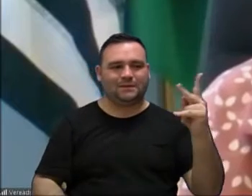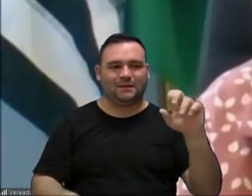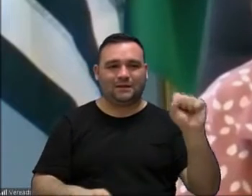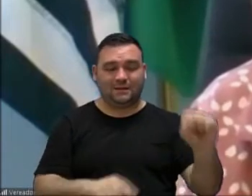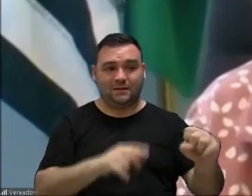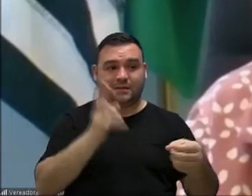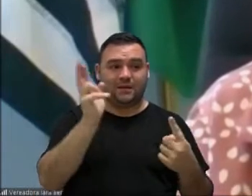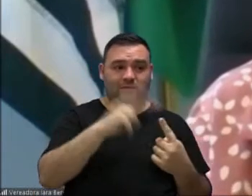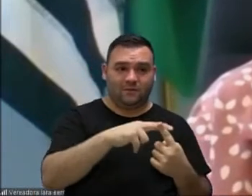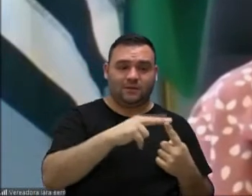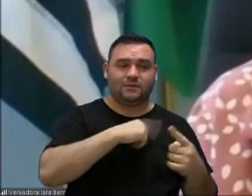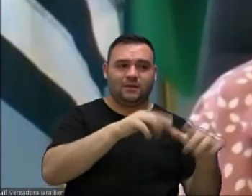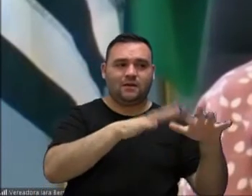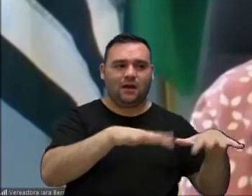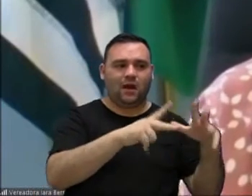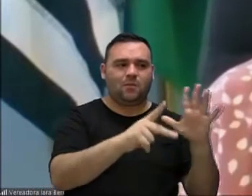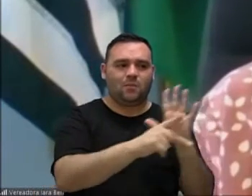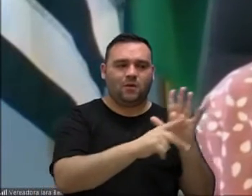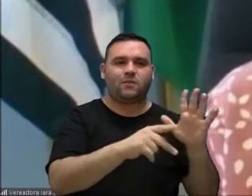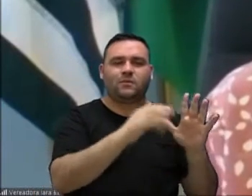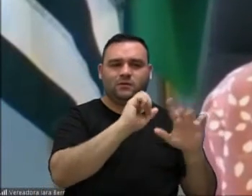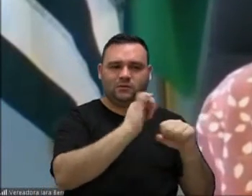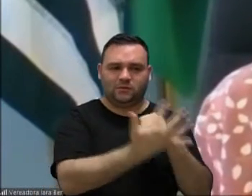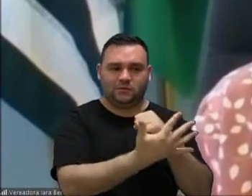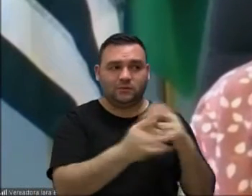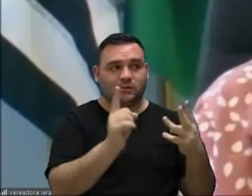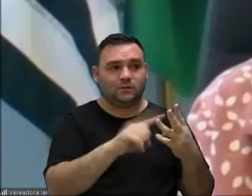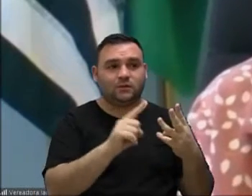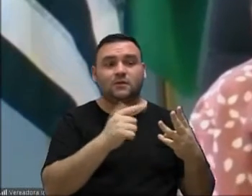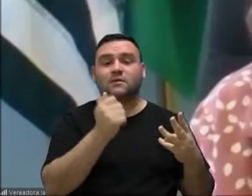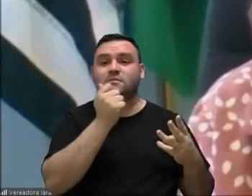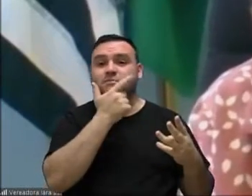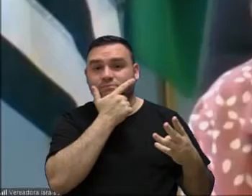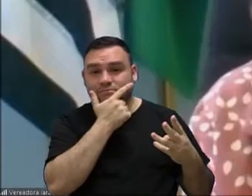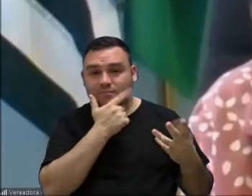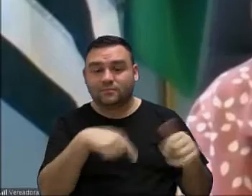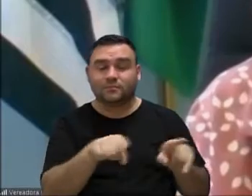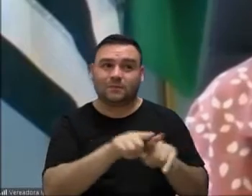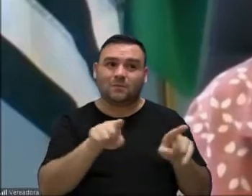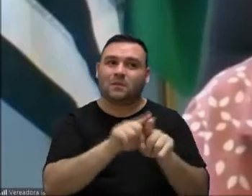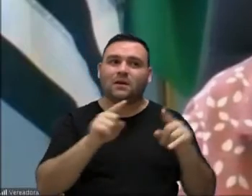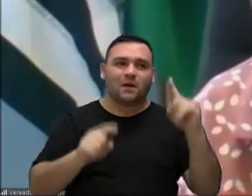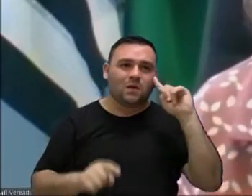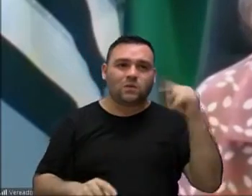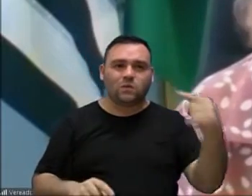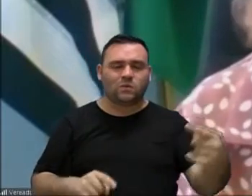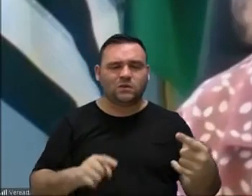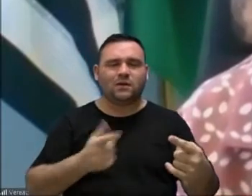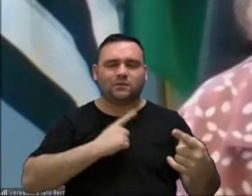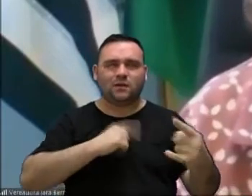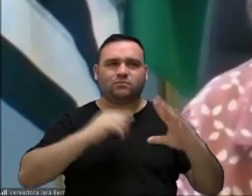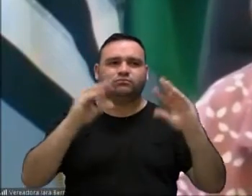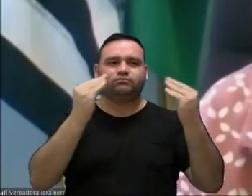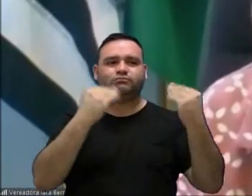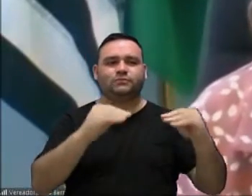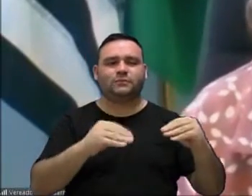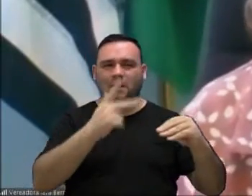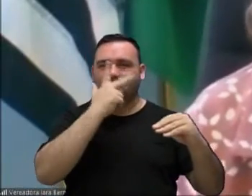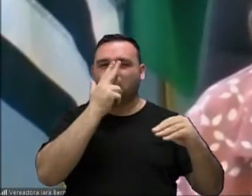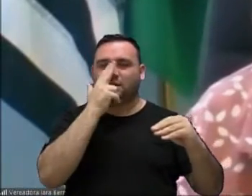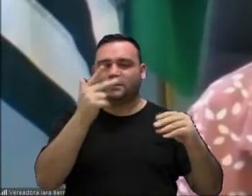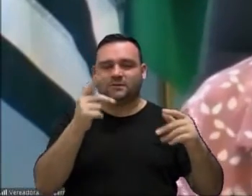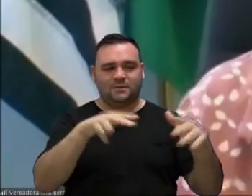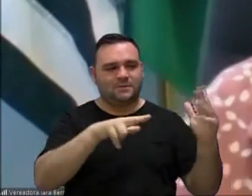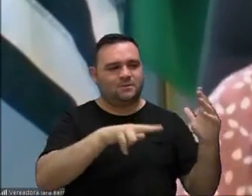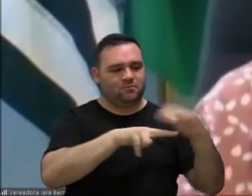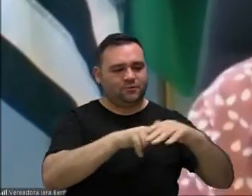referência, mas tem uma aula para isso e mais a Santa Casa. E nesses dias todos tem havido uma diminuição na